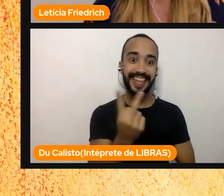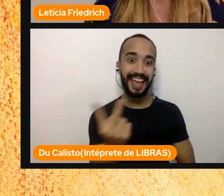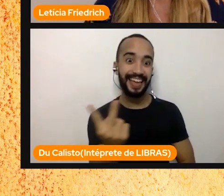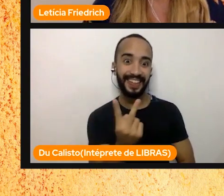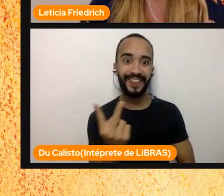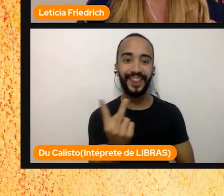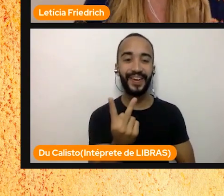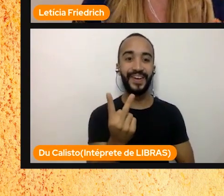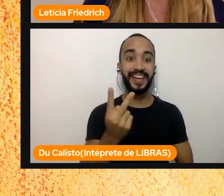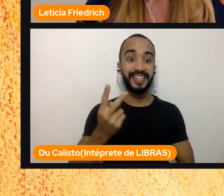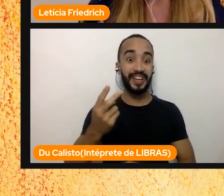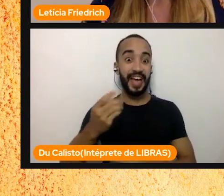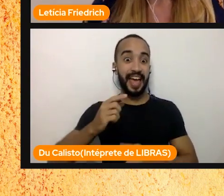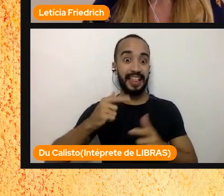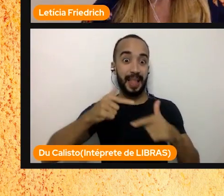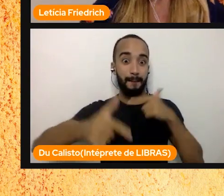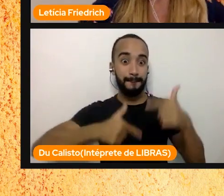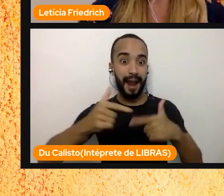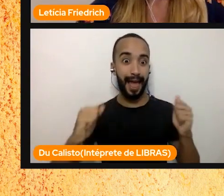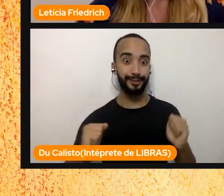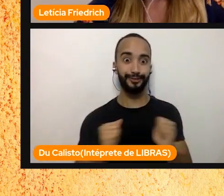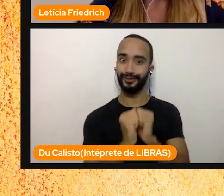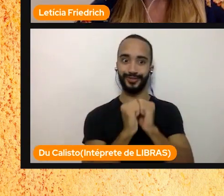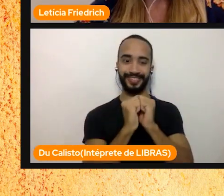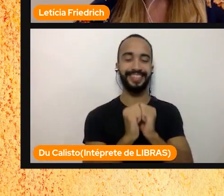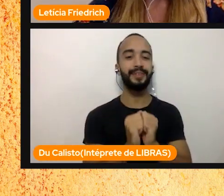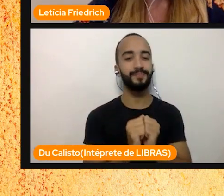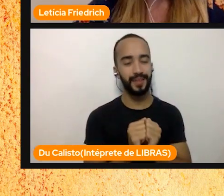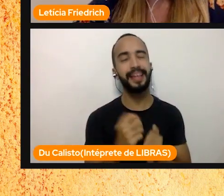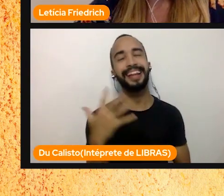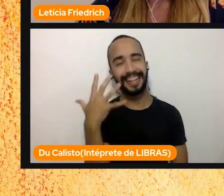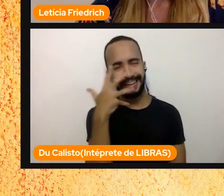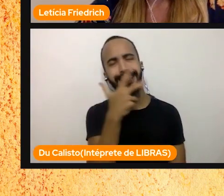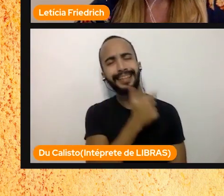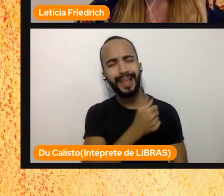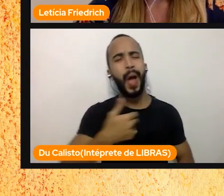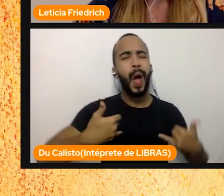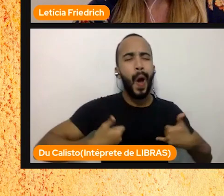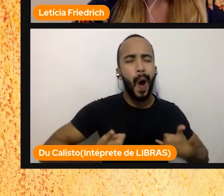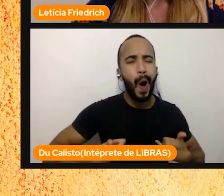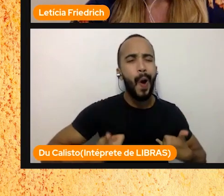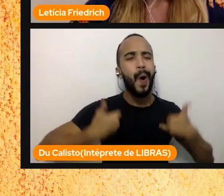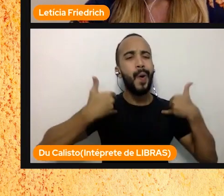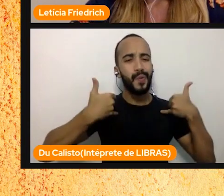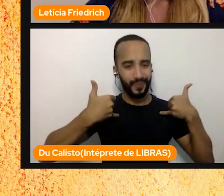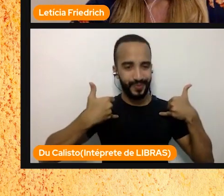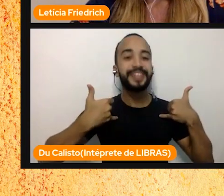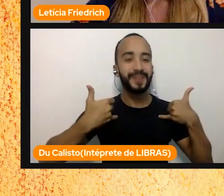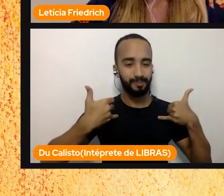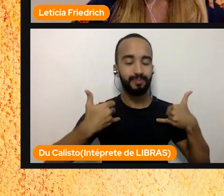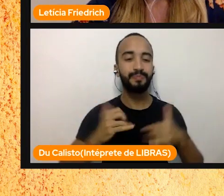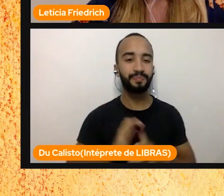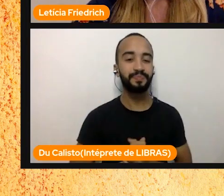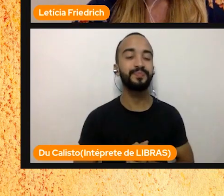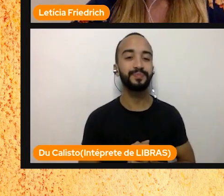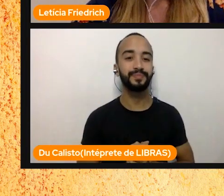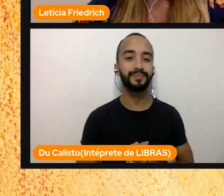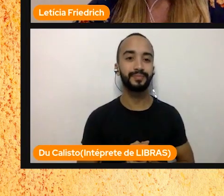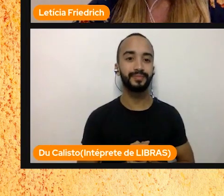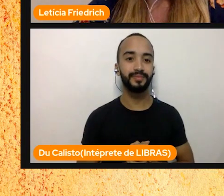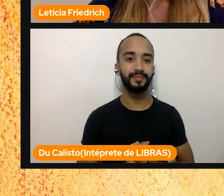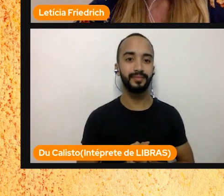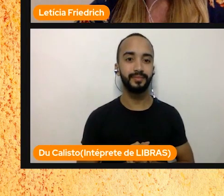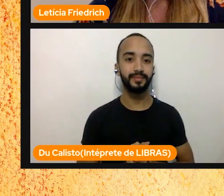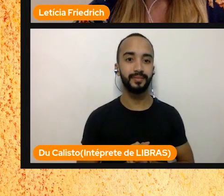muito uma coincidência muito bonita. A gente tem muito orgulho de estar... se a distribuidora está